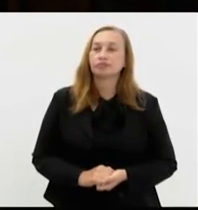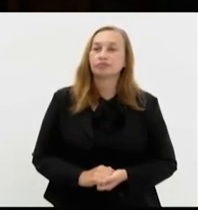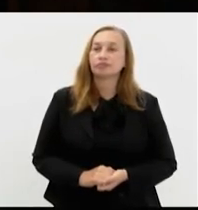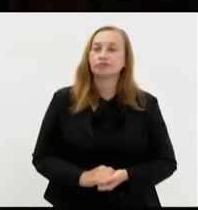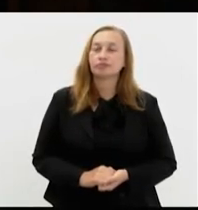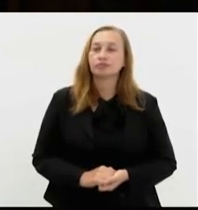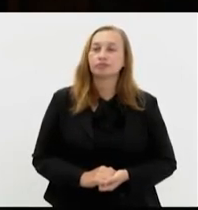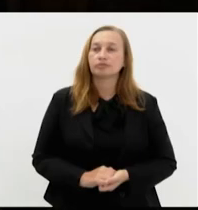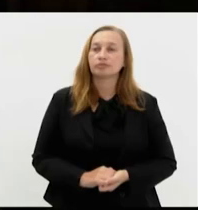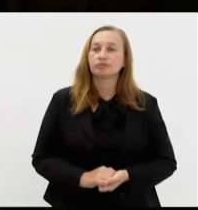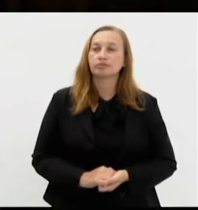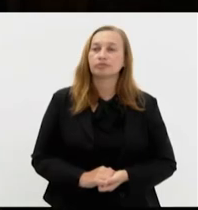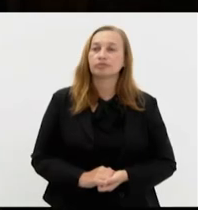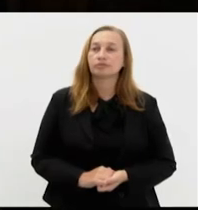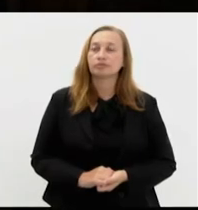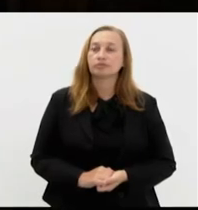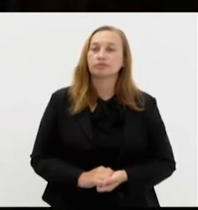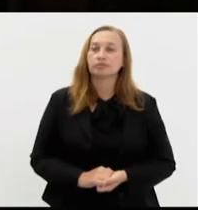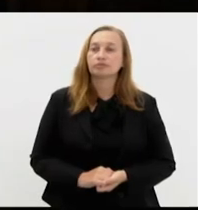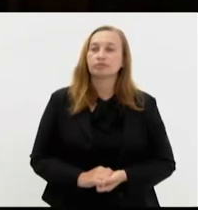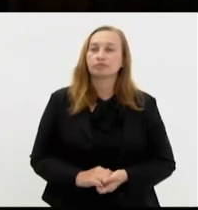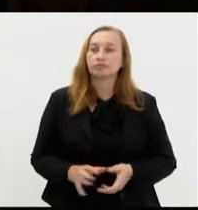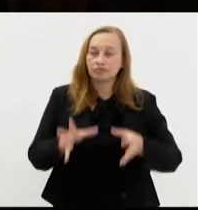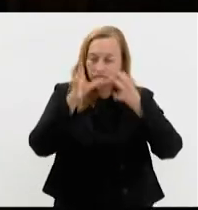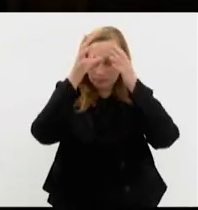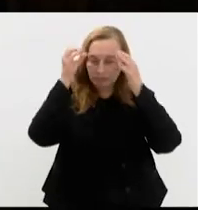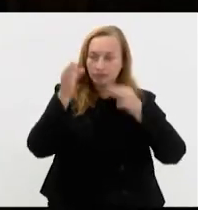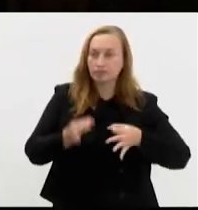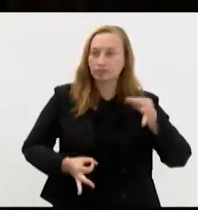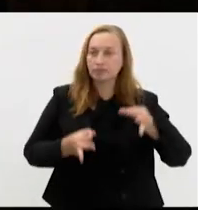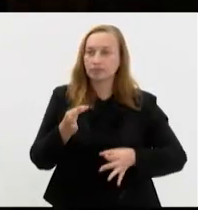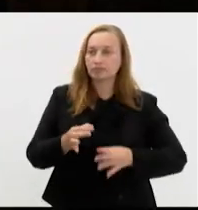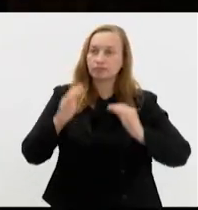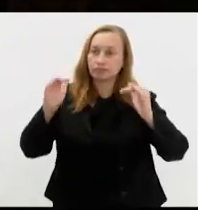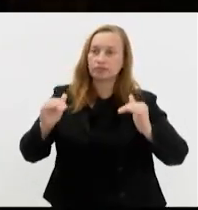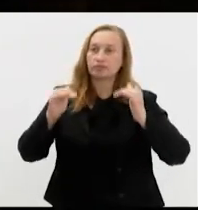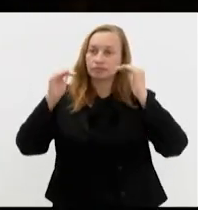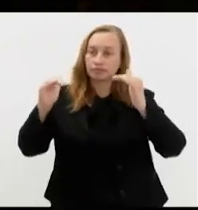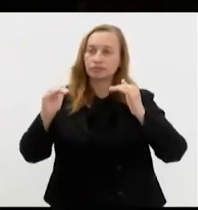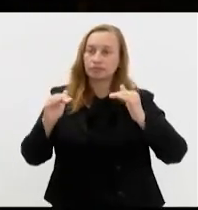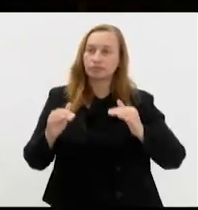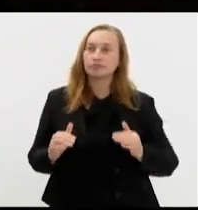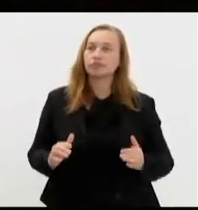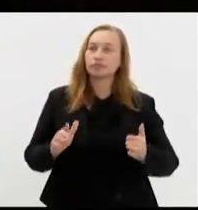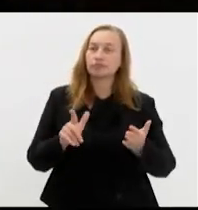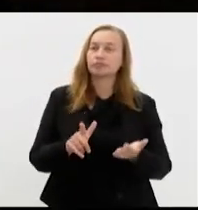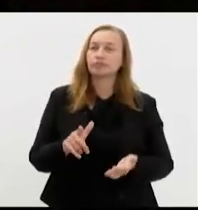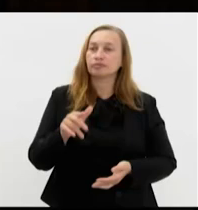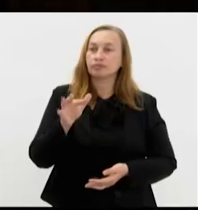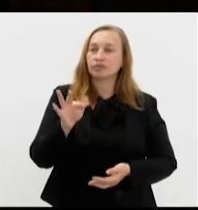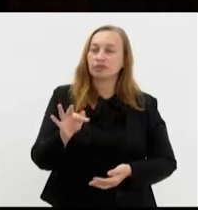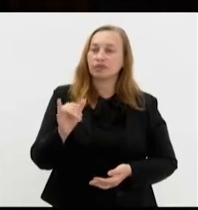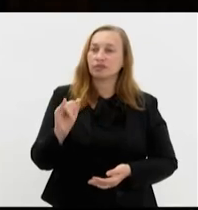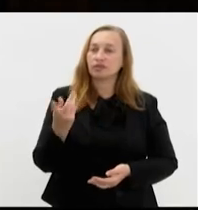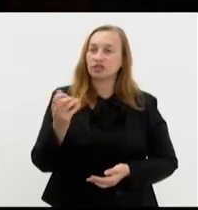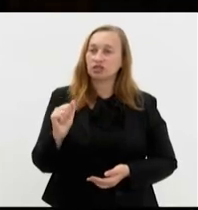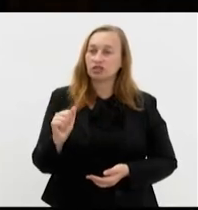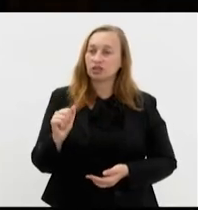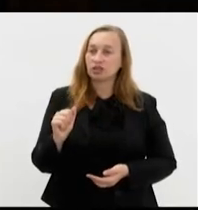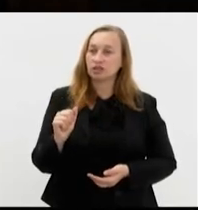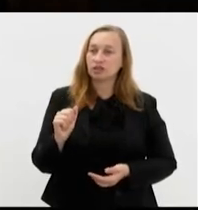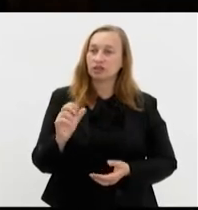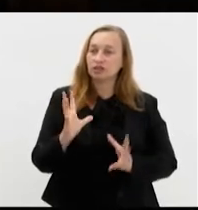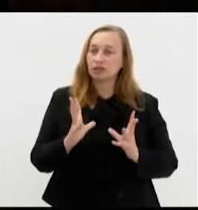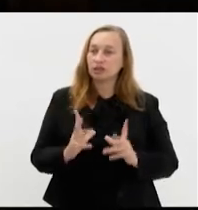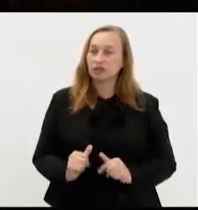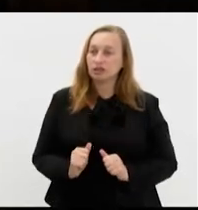advocacia que o Supremo já se manifestou sobre a ficha limpa sobre a possibilidade de candidatos